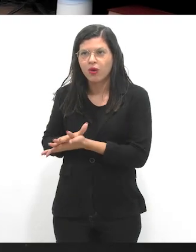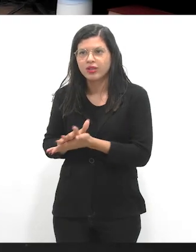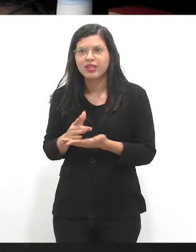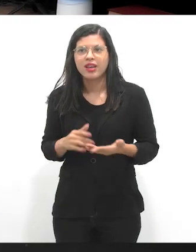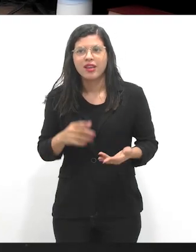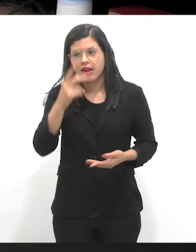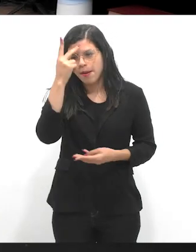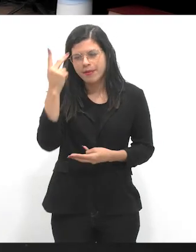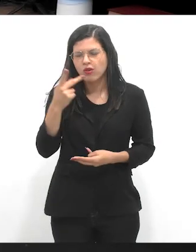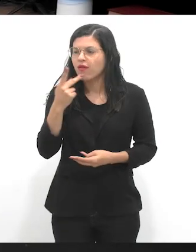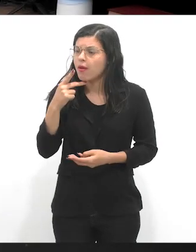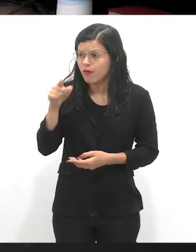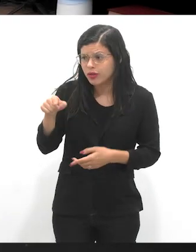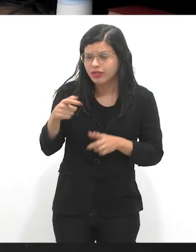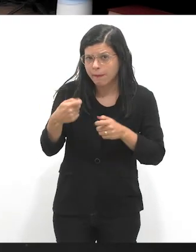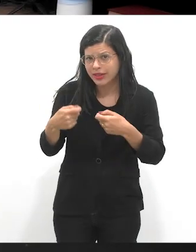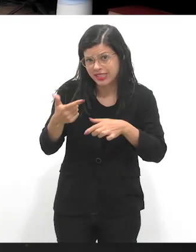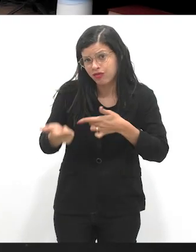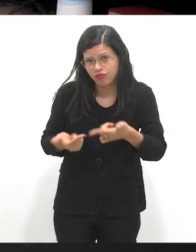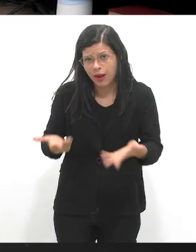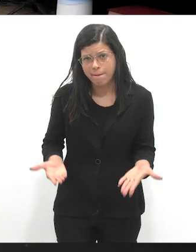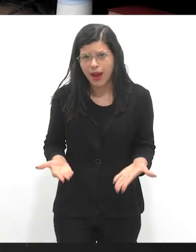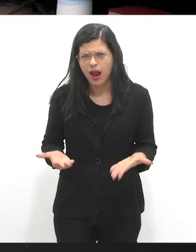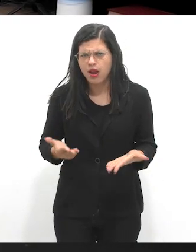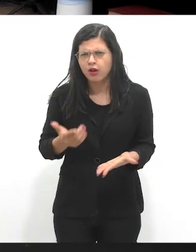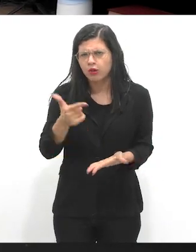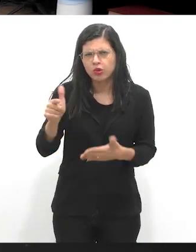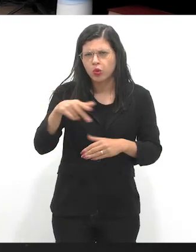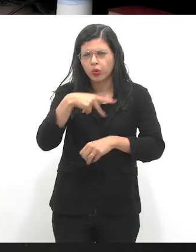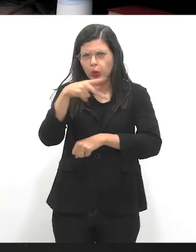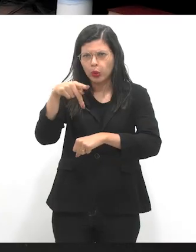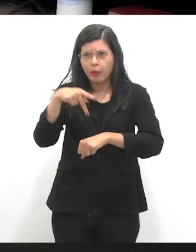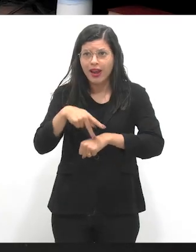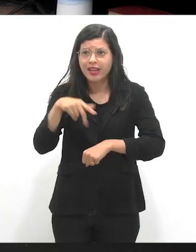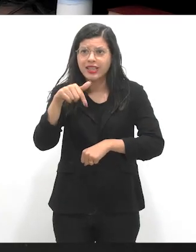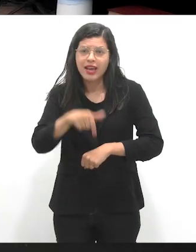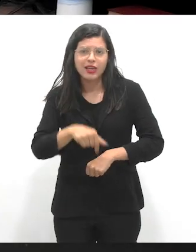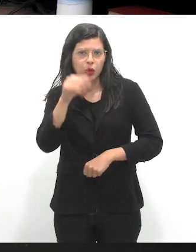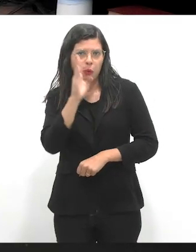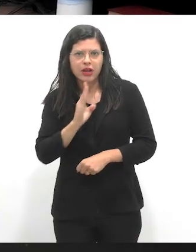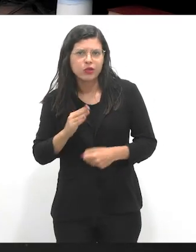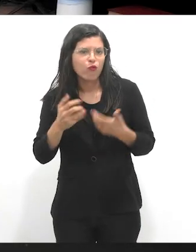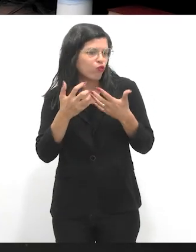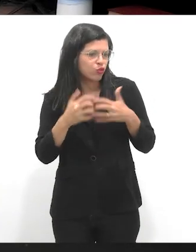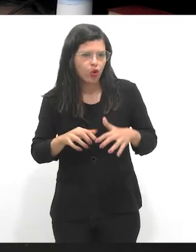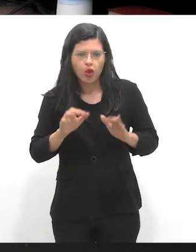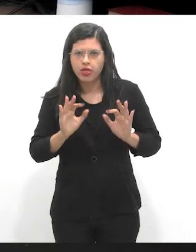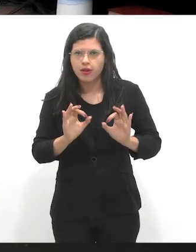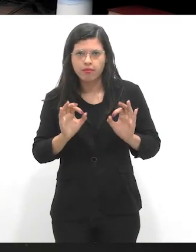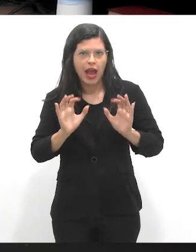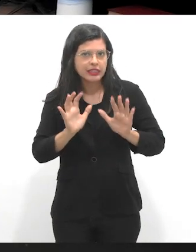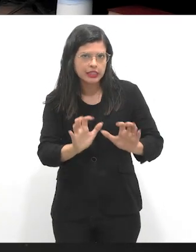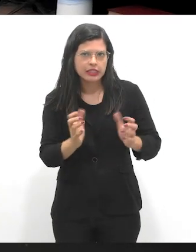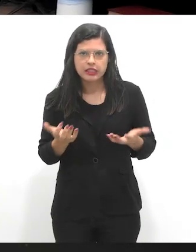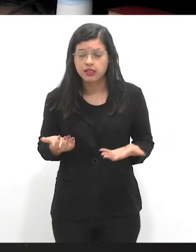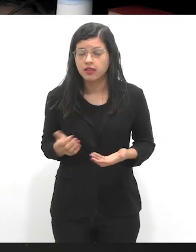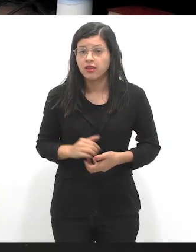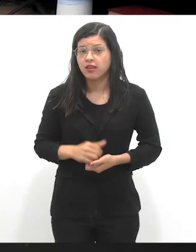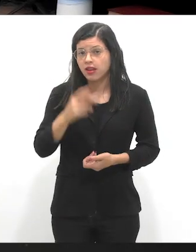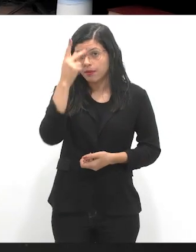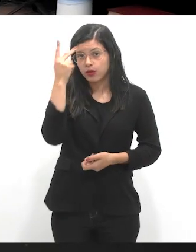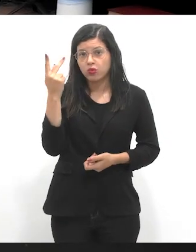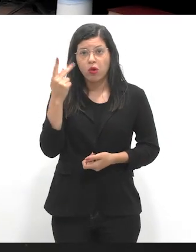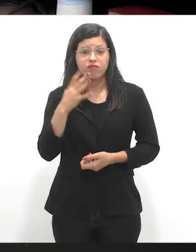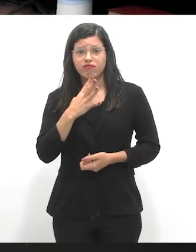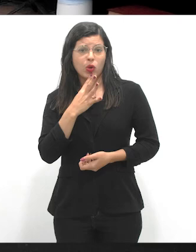pessoa chega e fala, mas você não está precisando de um trabalho? Você, né, veio de um outro país, aqui é assim. Então aí a pessoa, até pelo